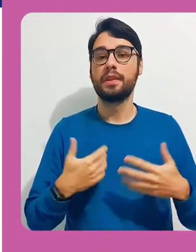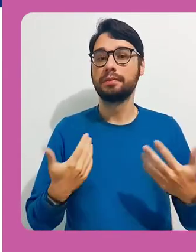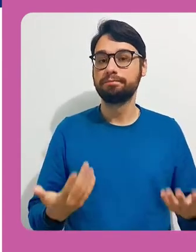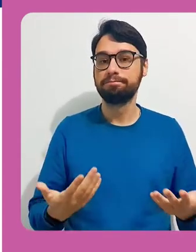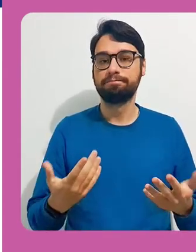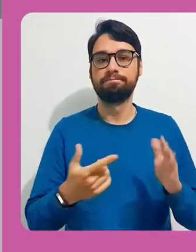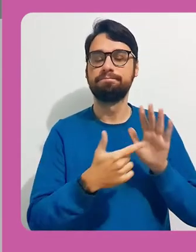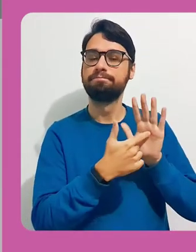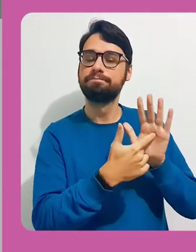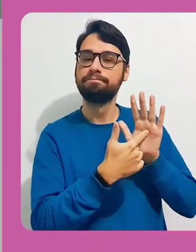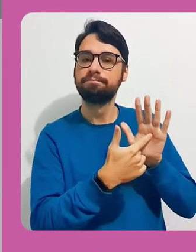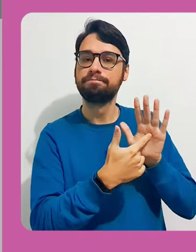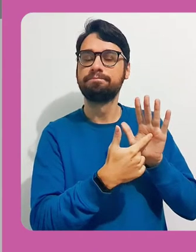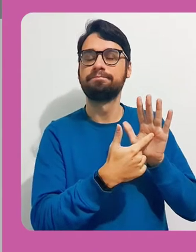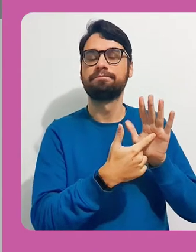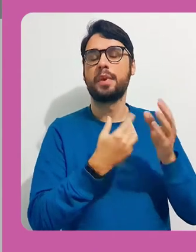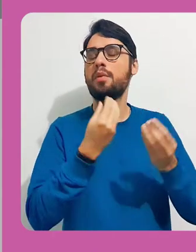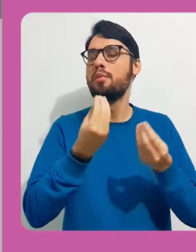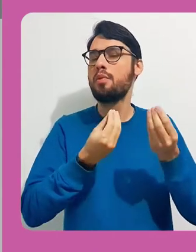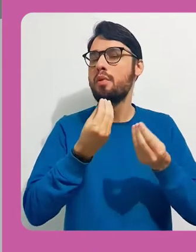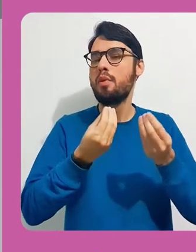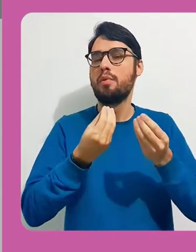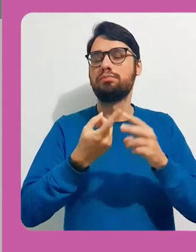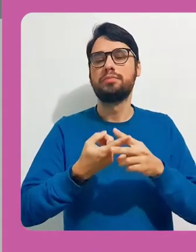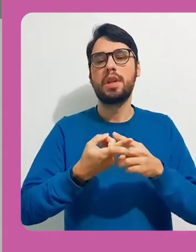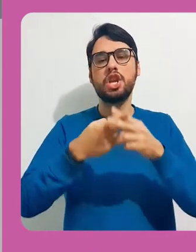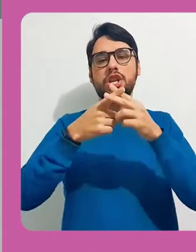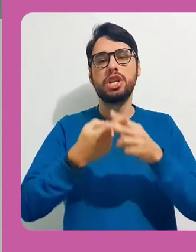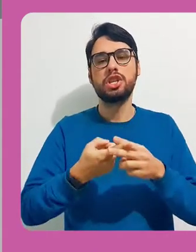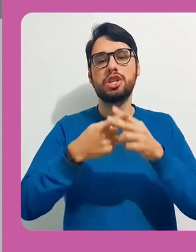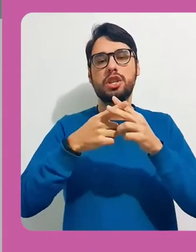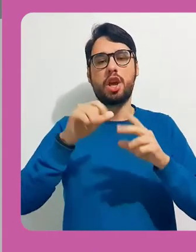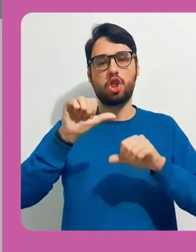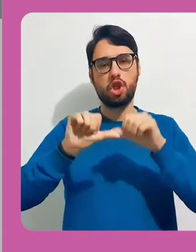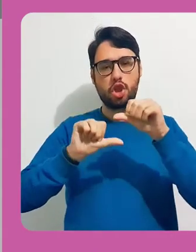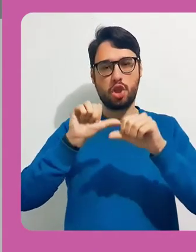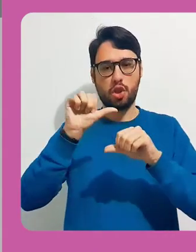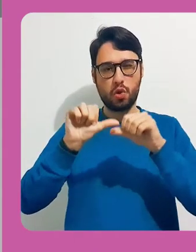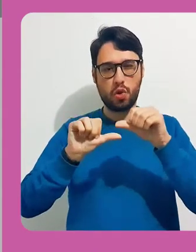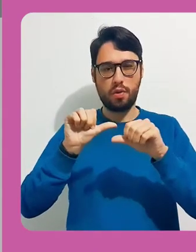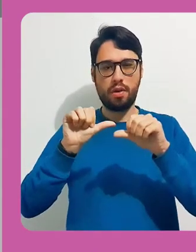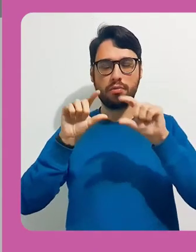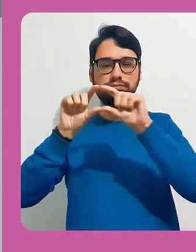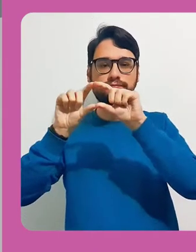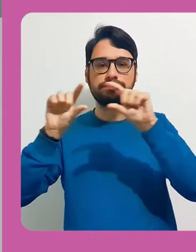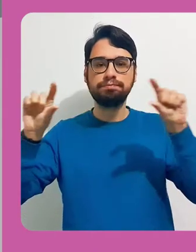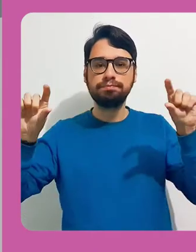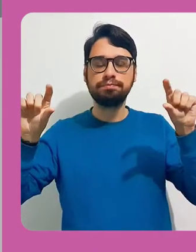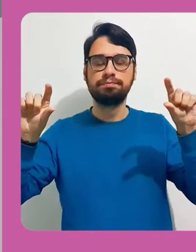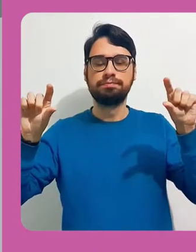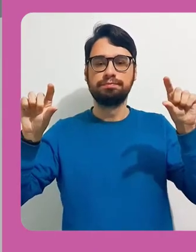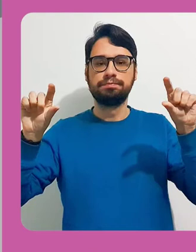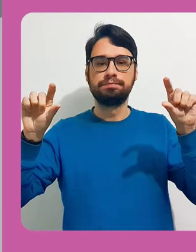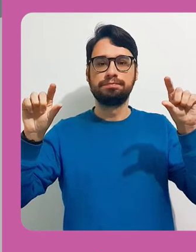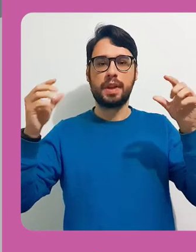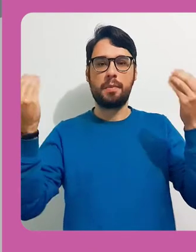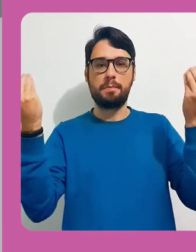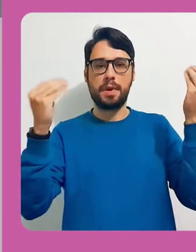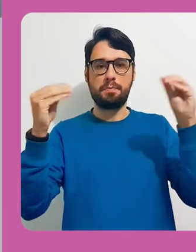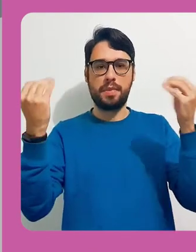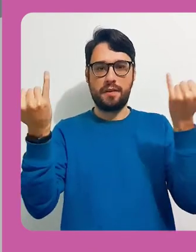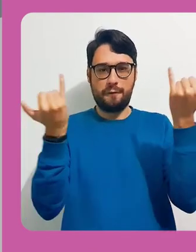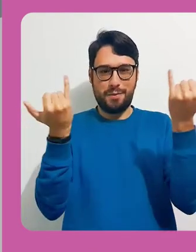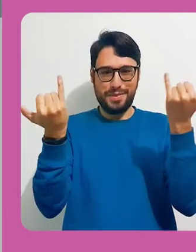Certo? Ok? Bom, vou mostrar para vocês agora como é que a gente faz para editar,